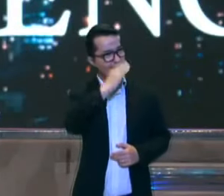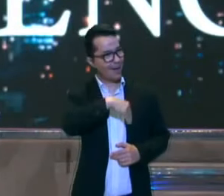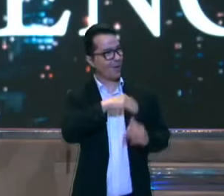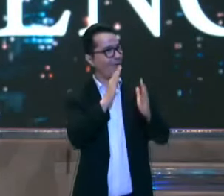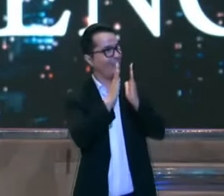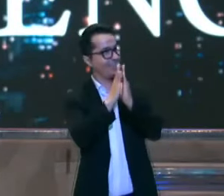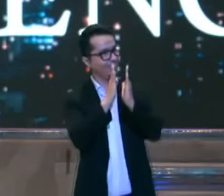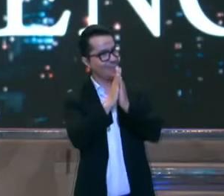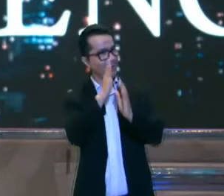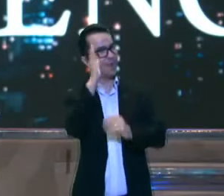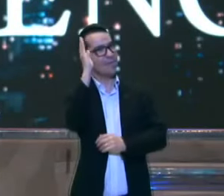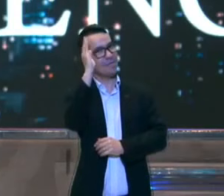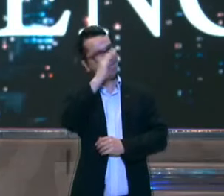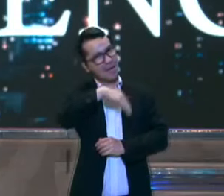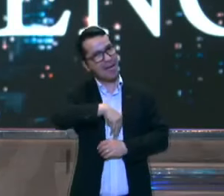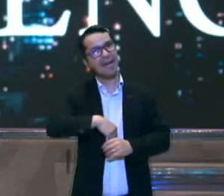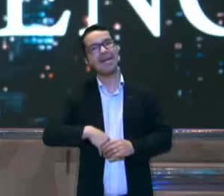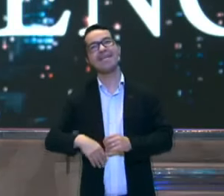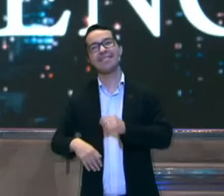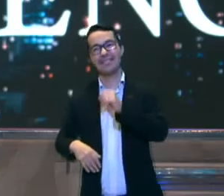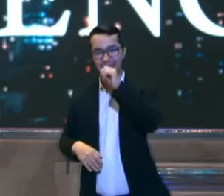A gente ora assim, vai.